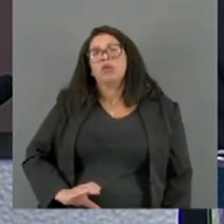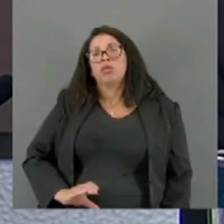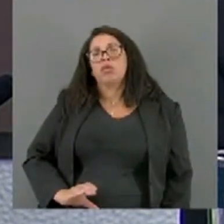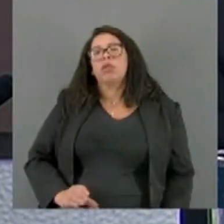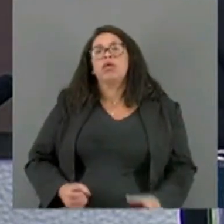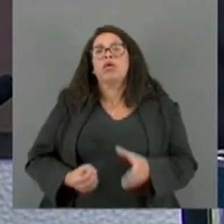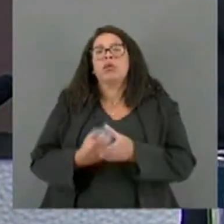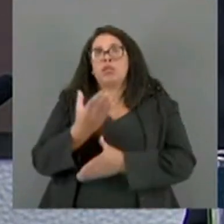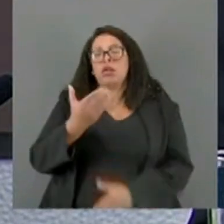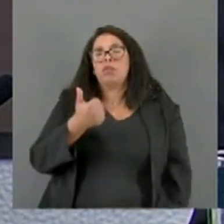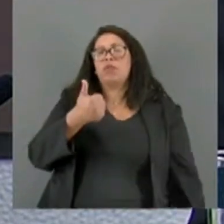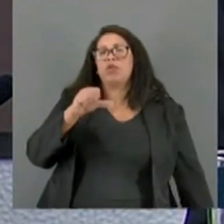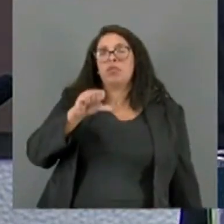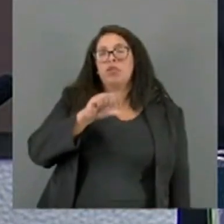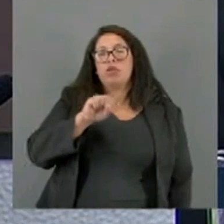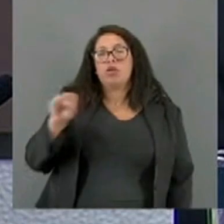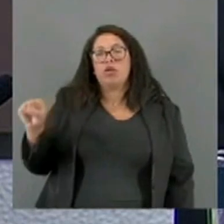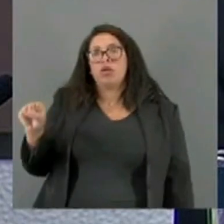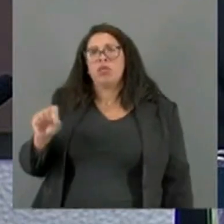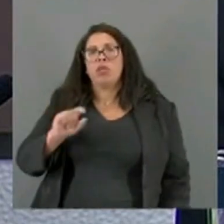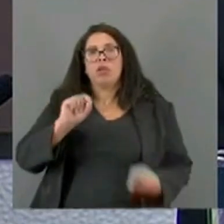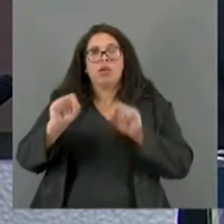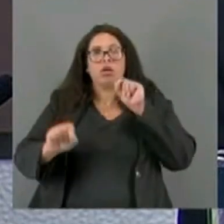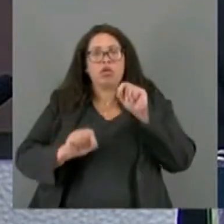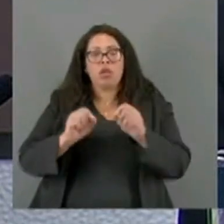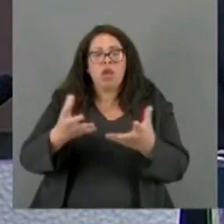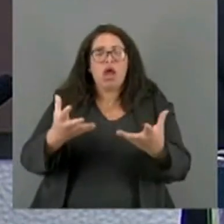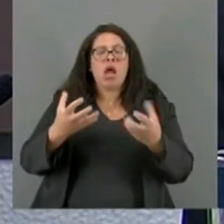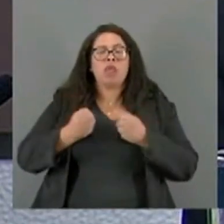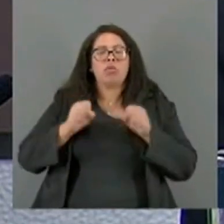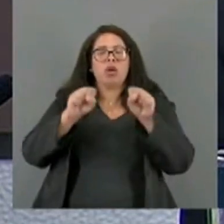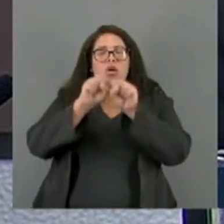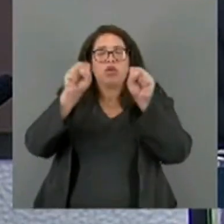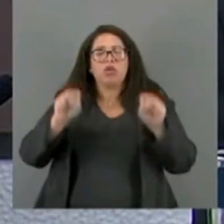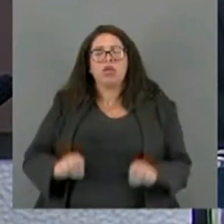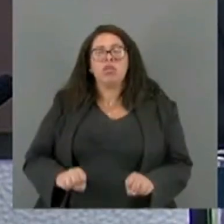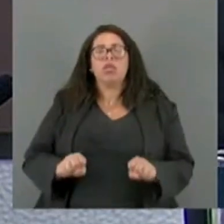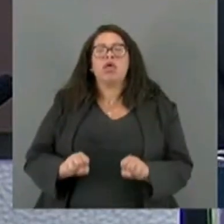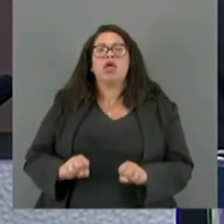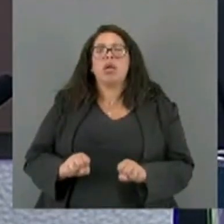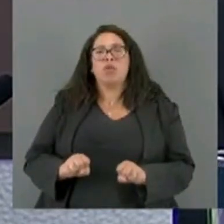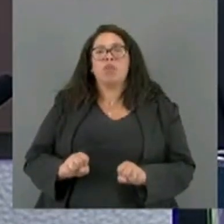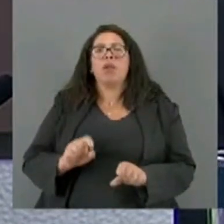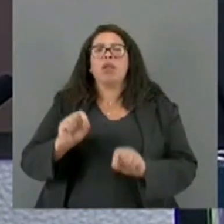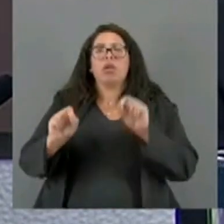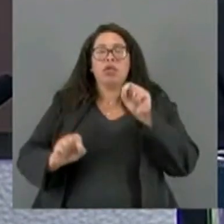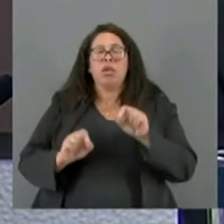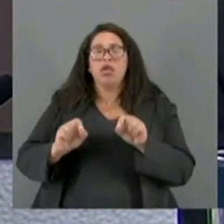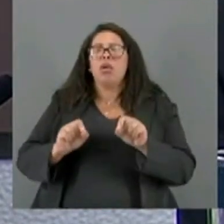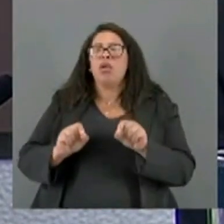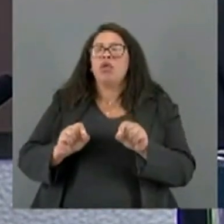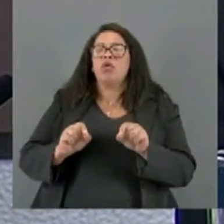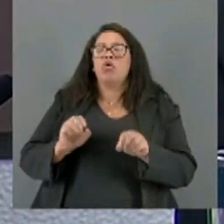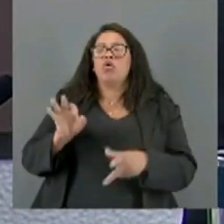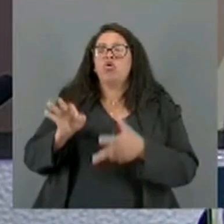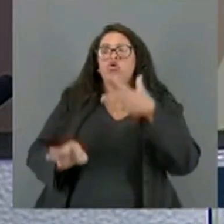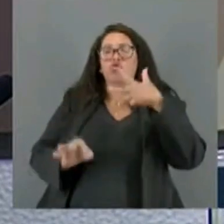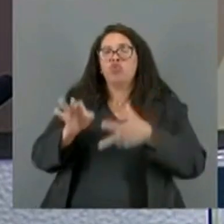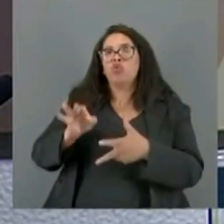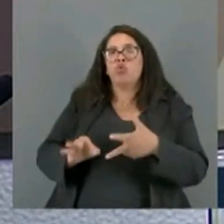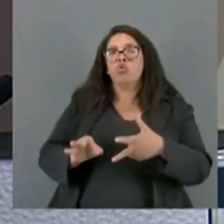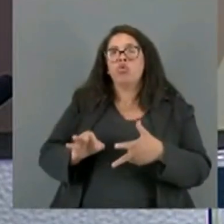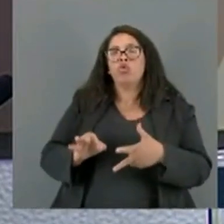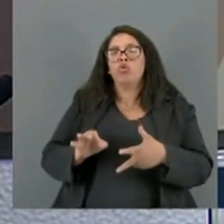inaugurada em 1988, que adotou o sistema acusatório, onde o juiz não pode agir de ofício. O juiz ele